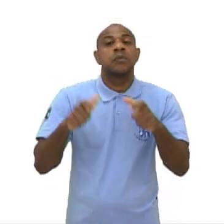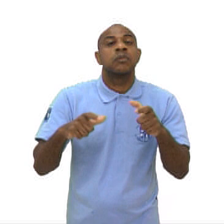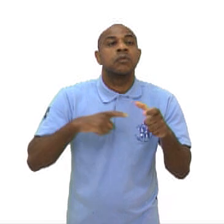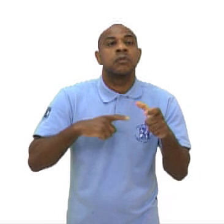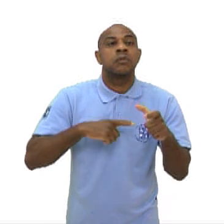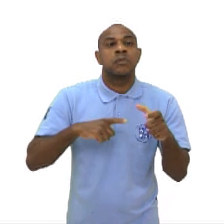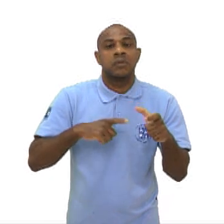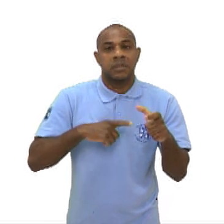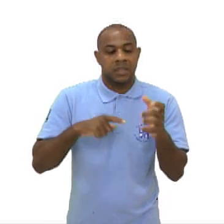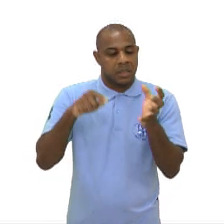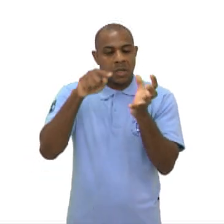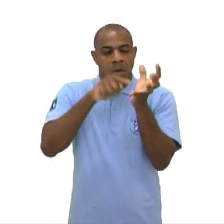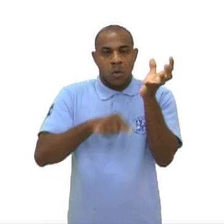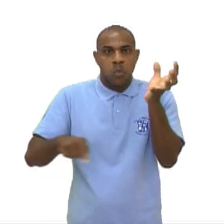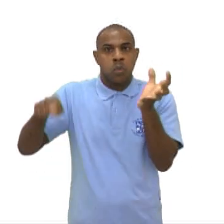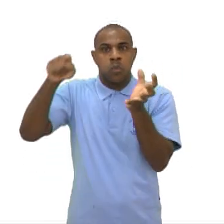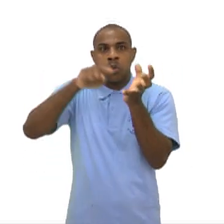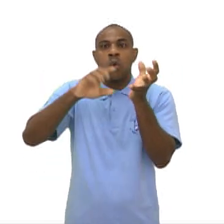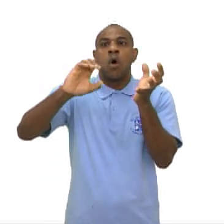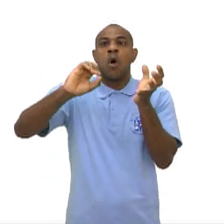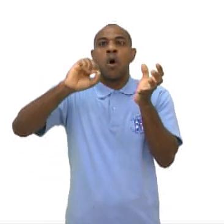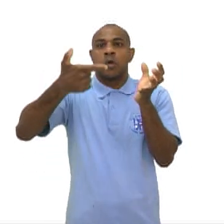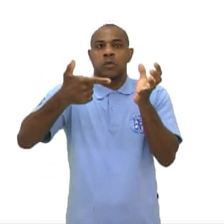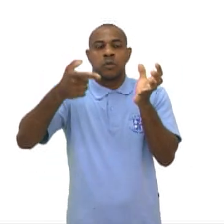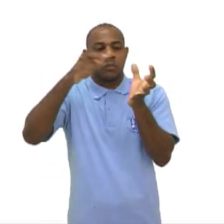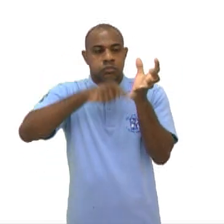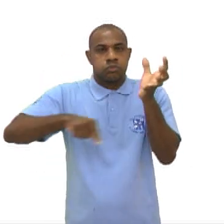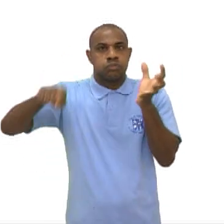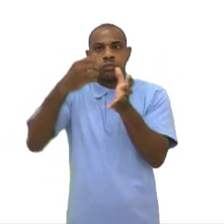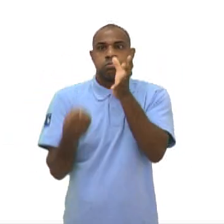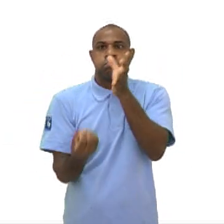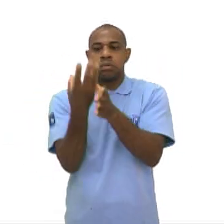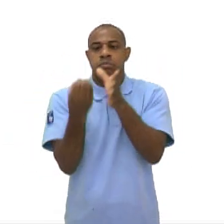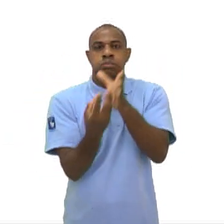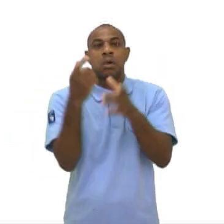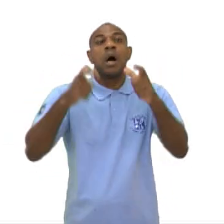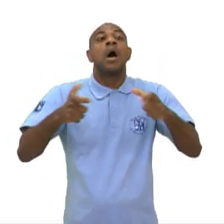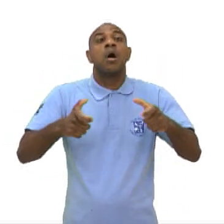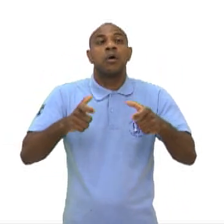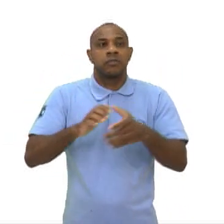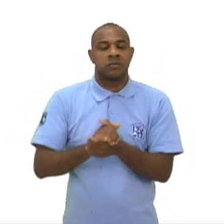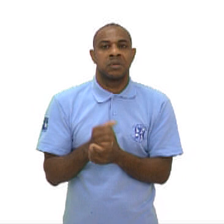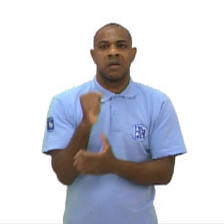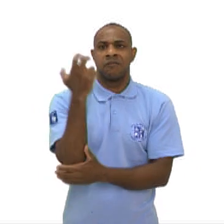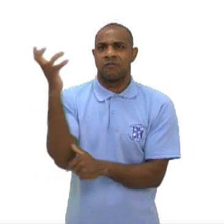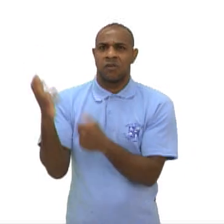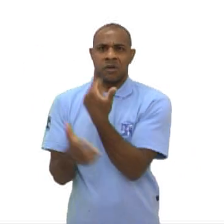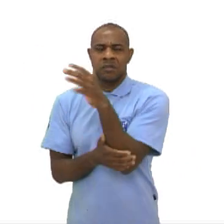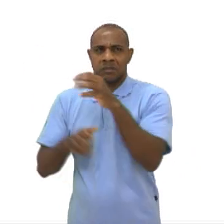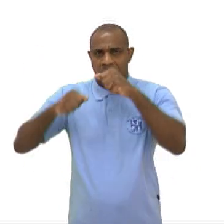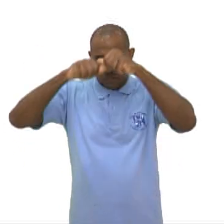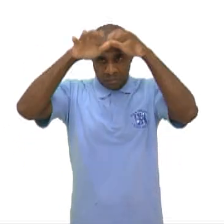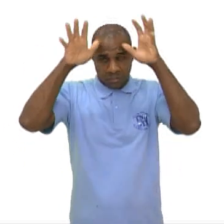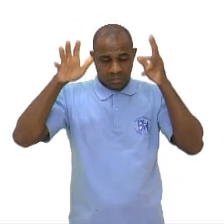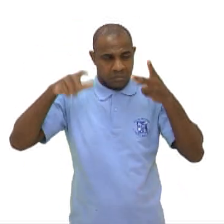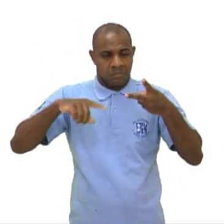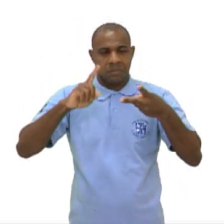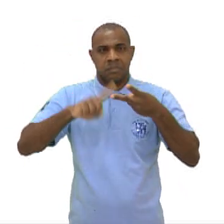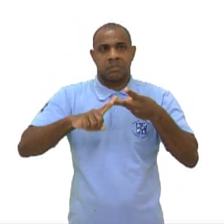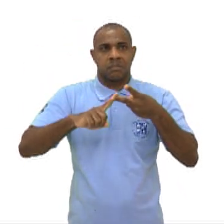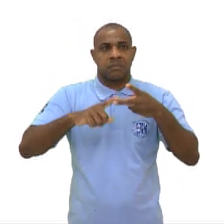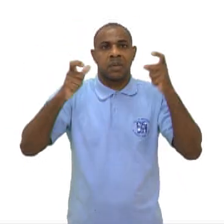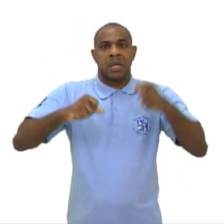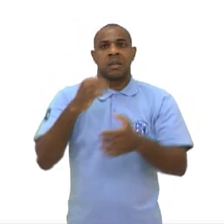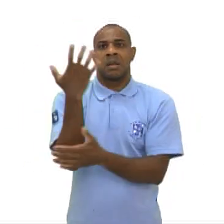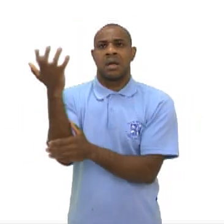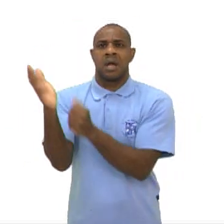parte do oxigênio do planeta é produzida? Letra A, na floresta amazônica. B, áreas de reflorestamento. C, fitoplâncton